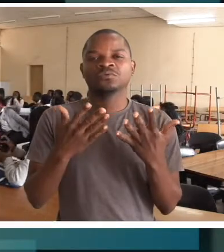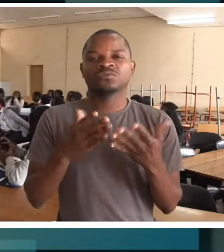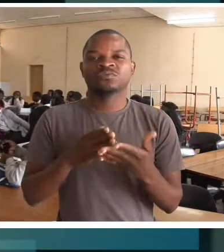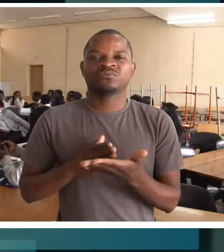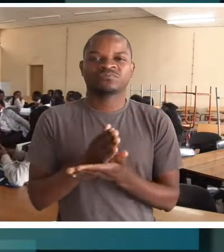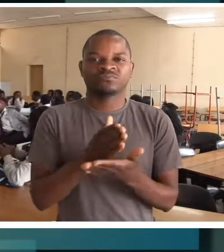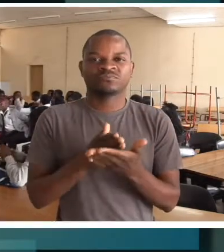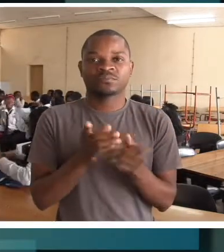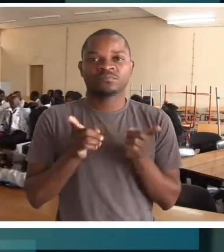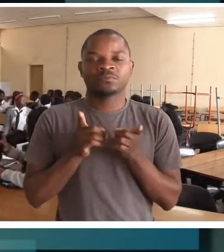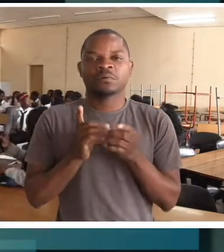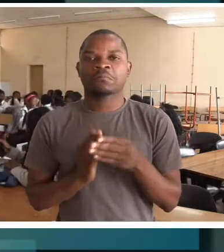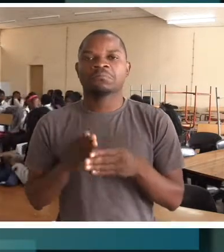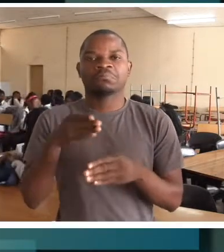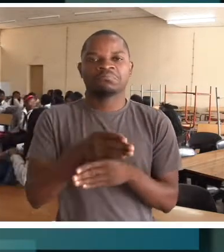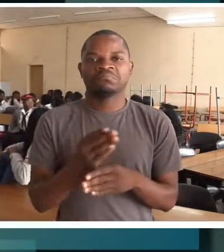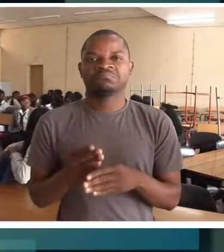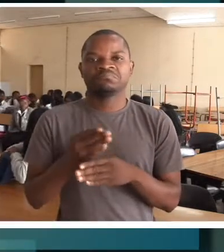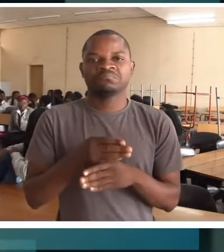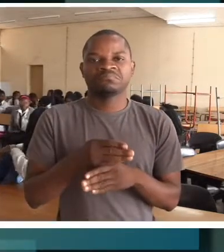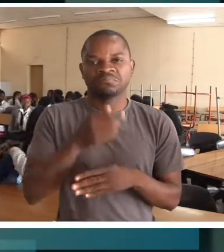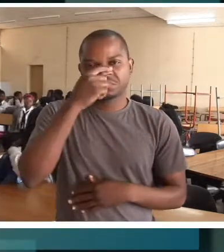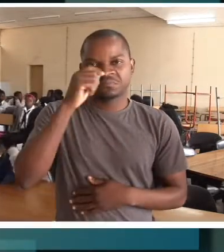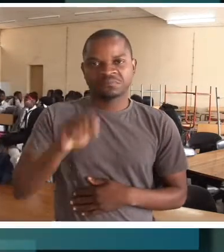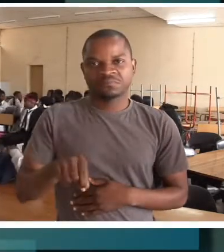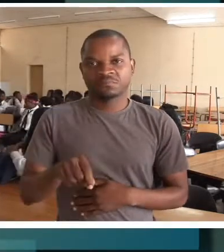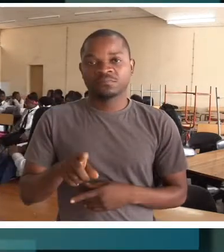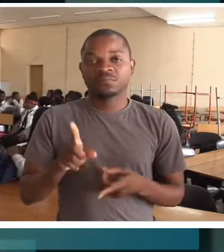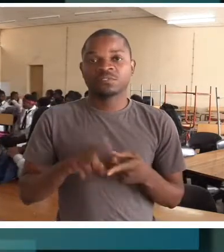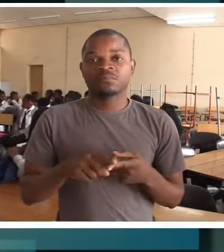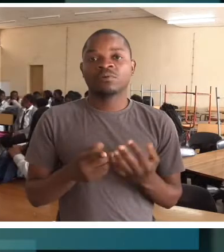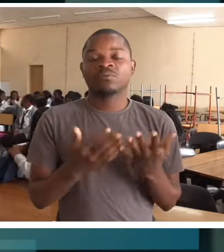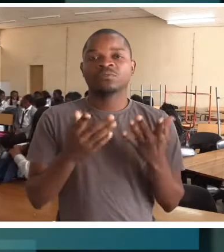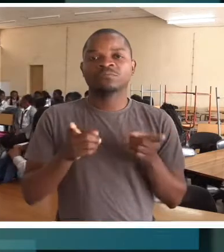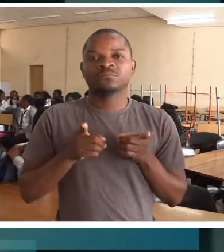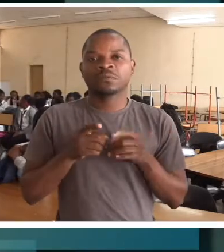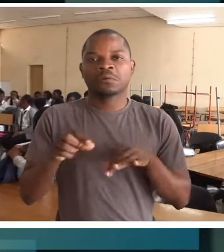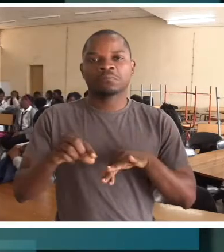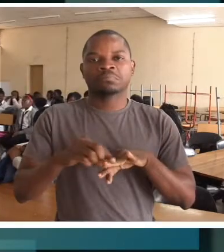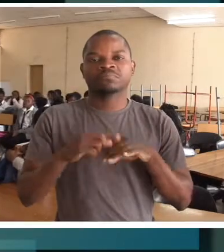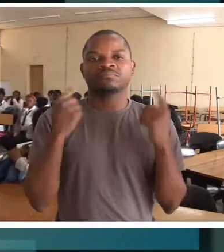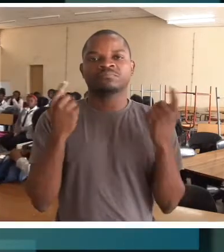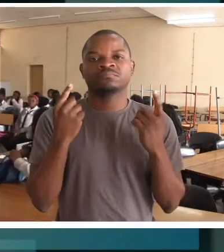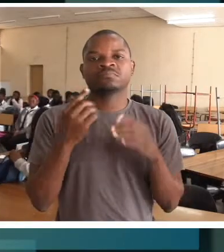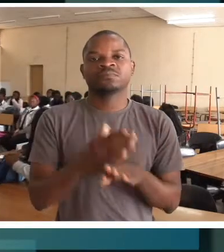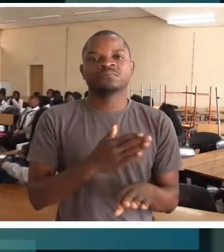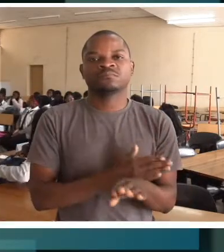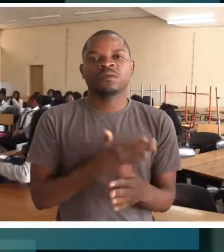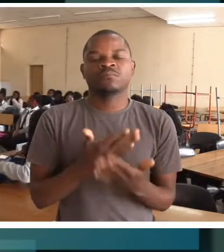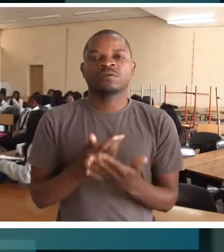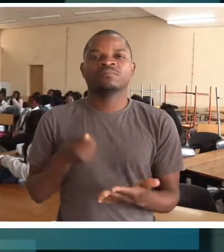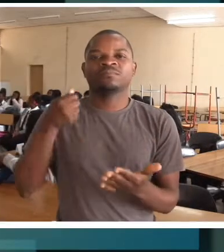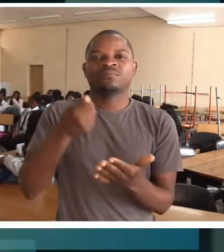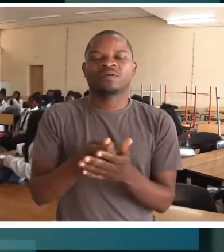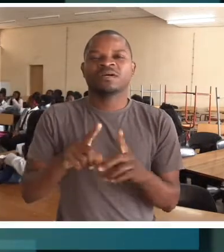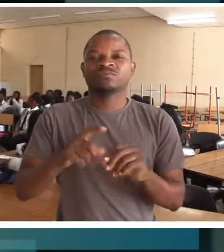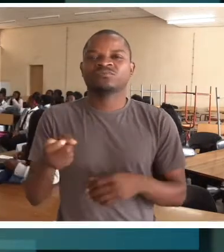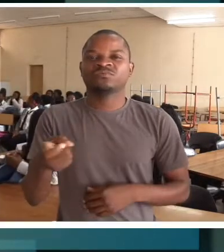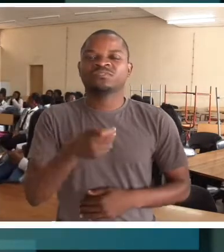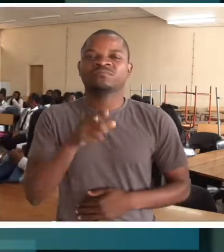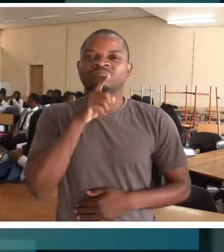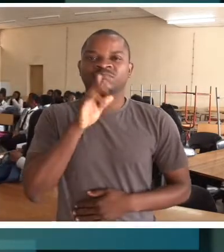violados muitos direitos da rapariga. A rapariga ultimamente tem se casado muito cedo para pagar algumas dívidas